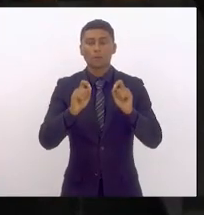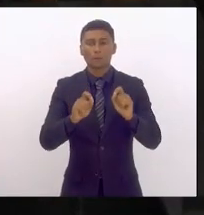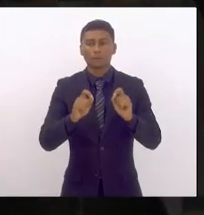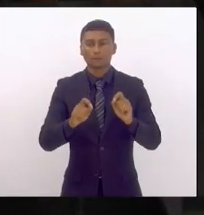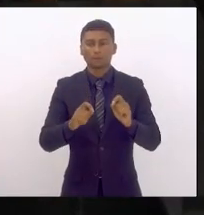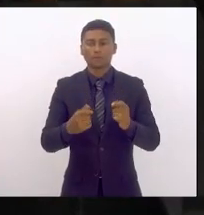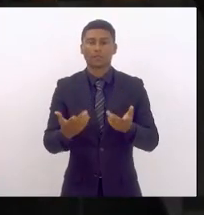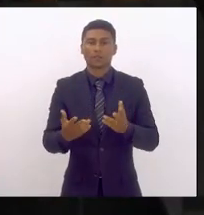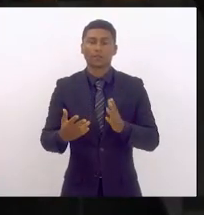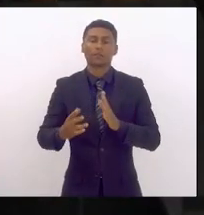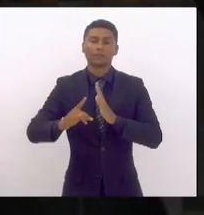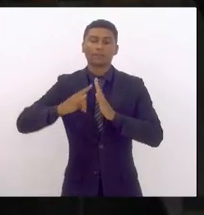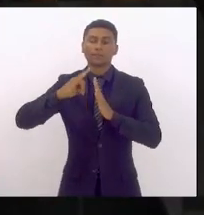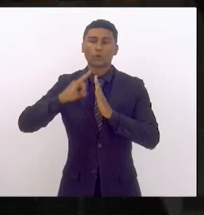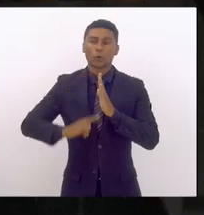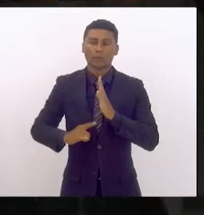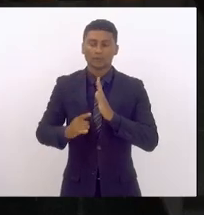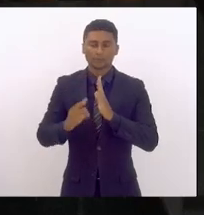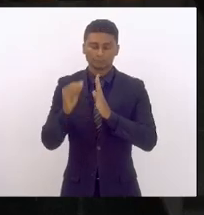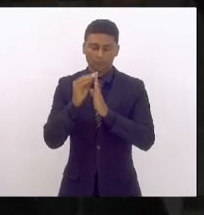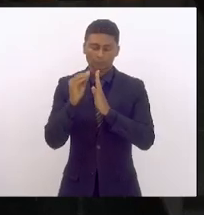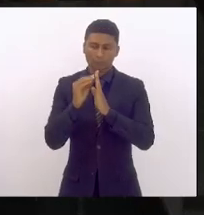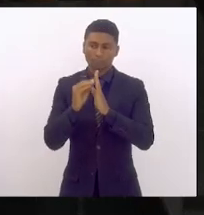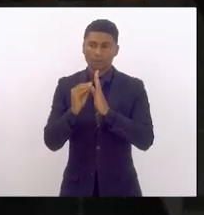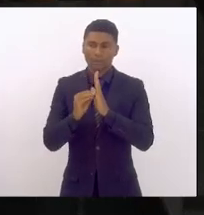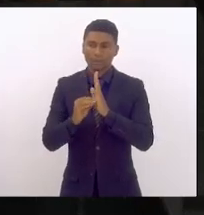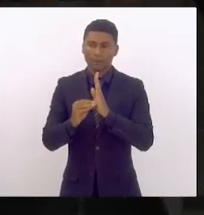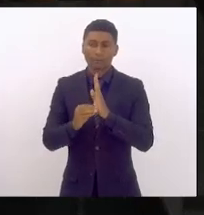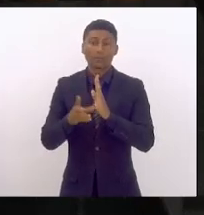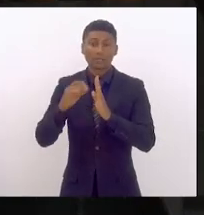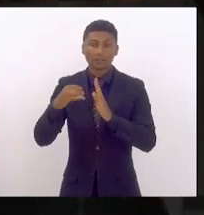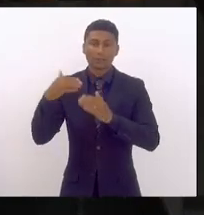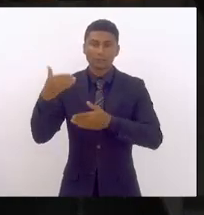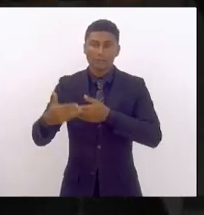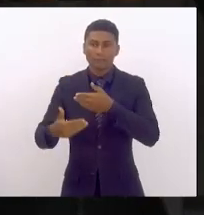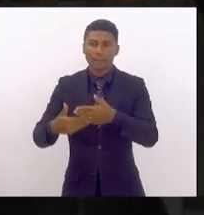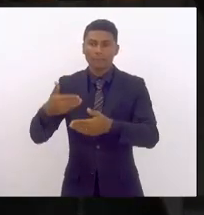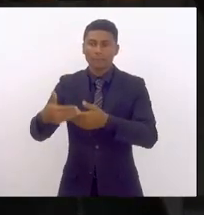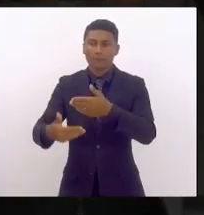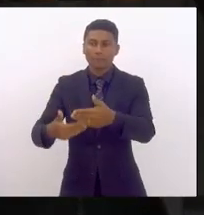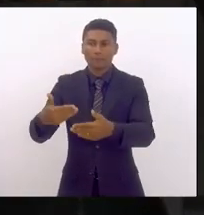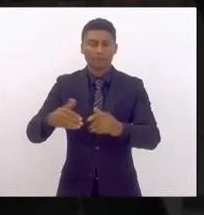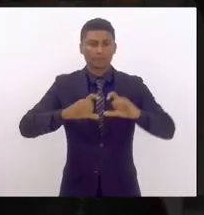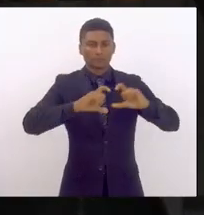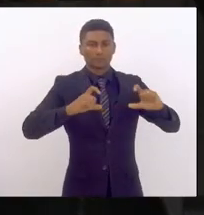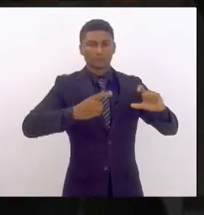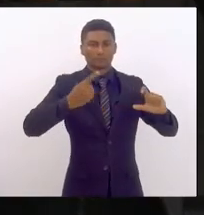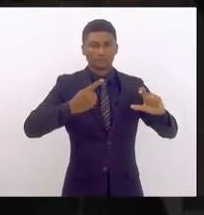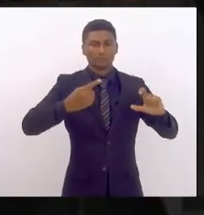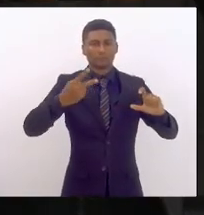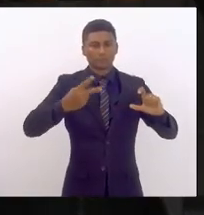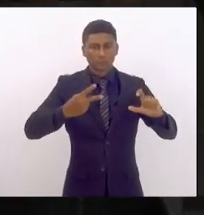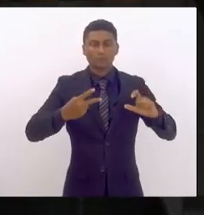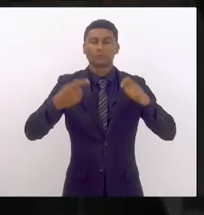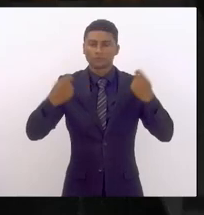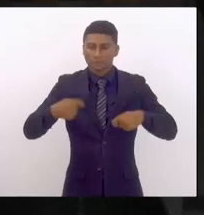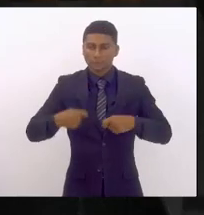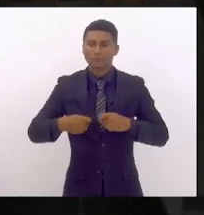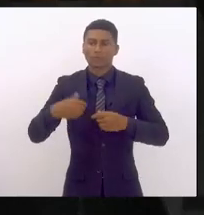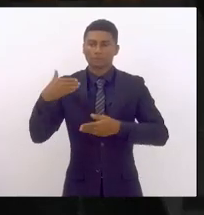dos procedimentos constantes nos parágrafos primeiro segundo do artigo primeiro